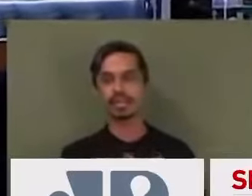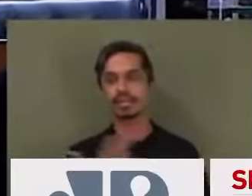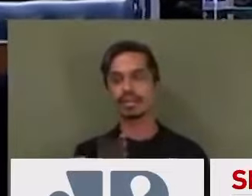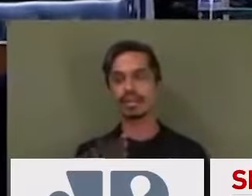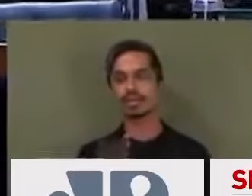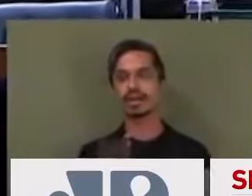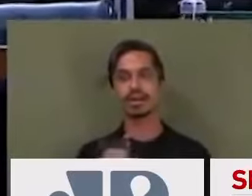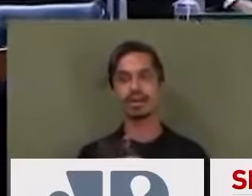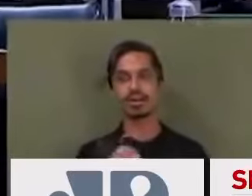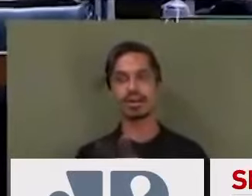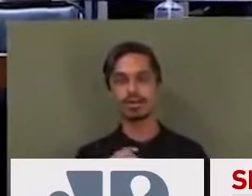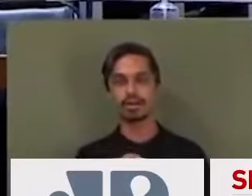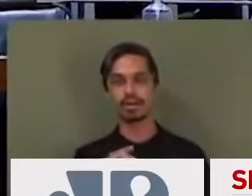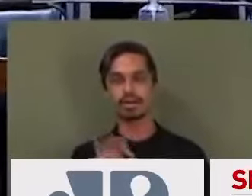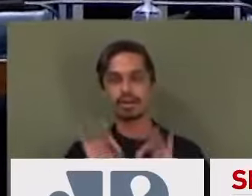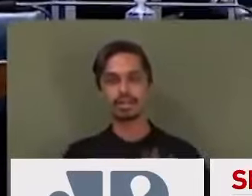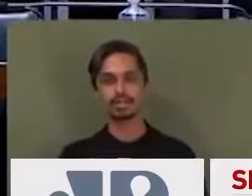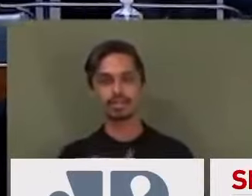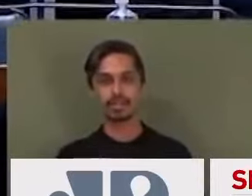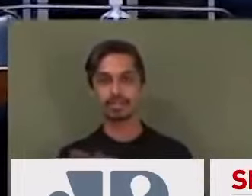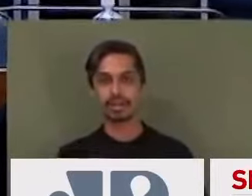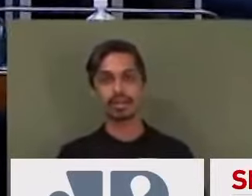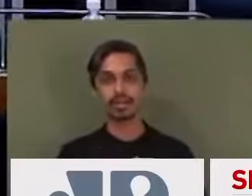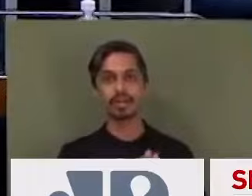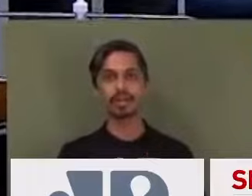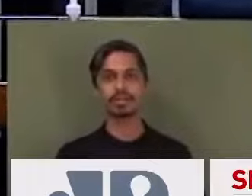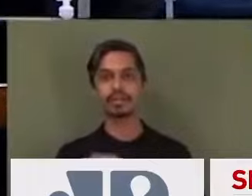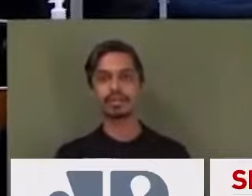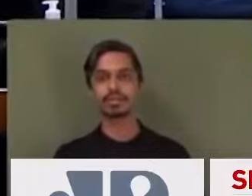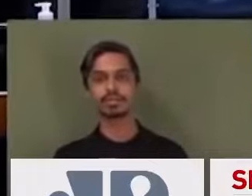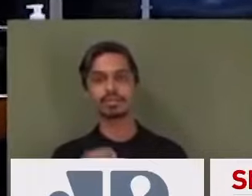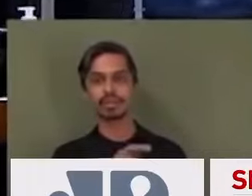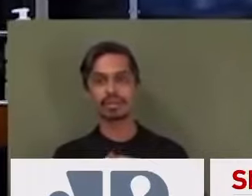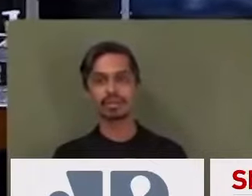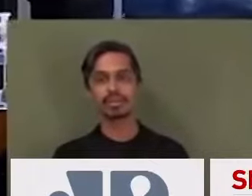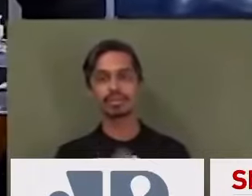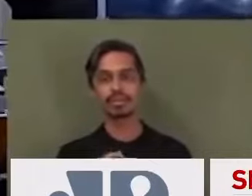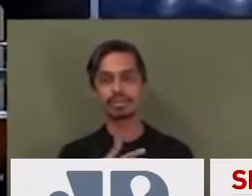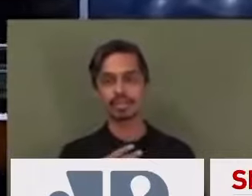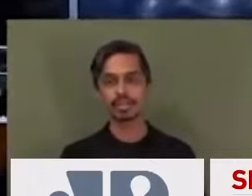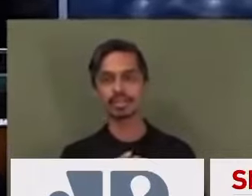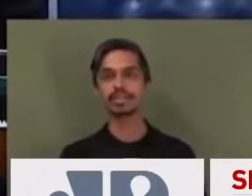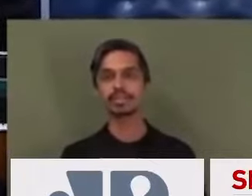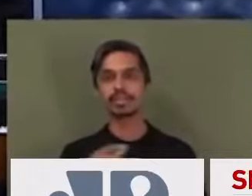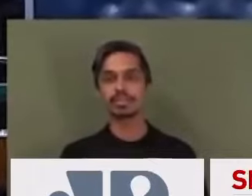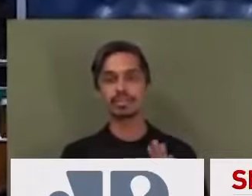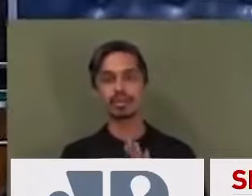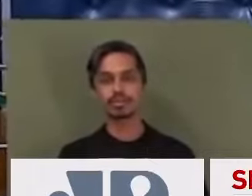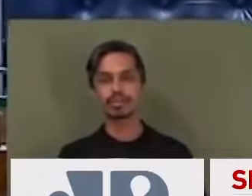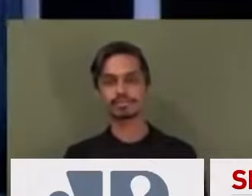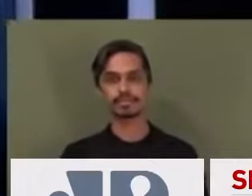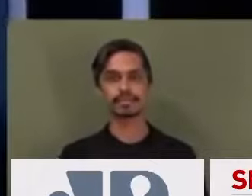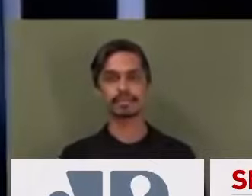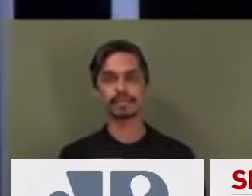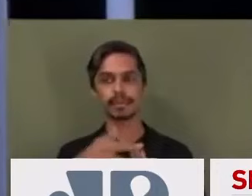dos senadores é a proposta de emenda à Constituição, que prevê que salários de juízes, promotores e de outras categorias